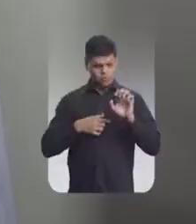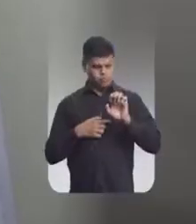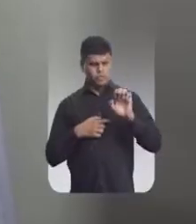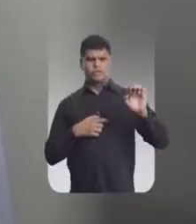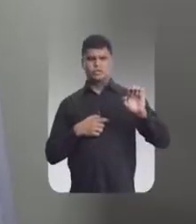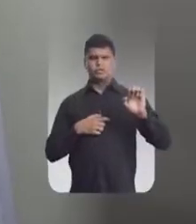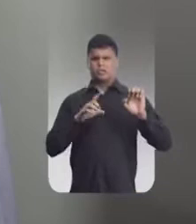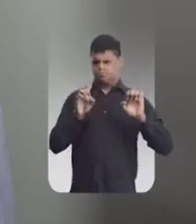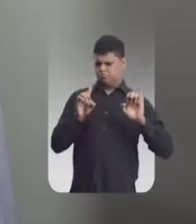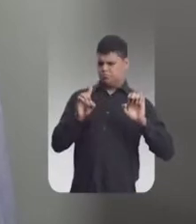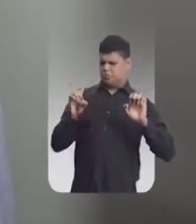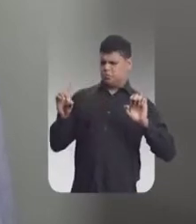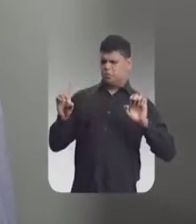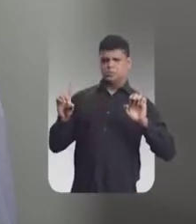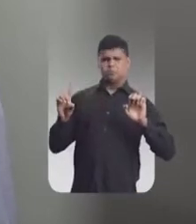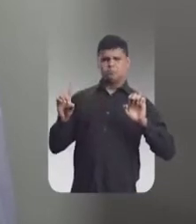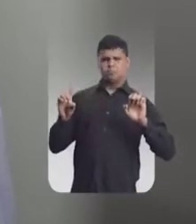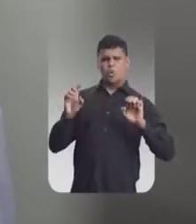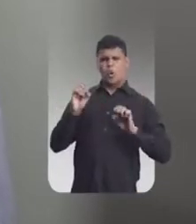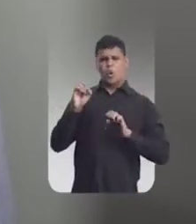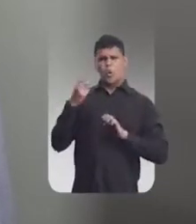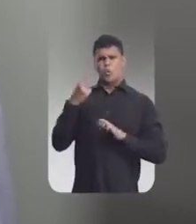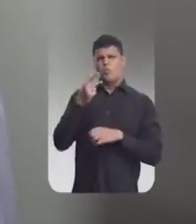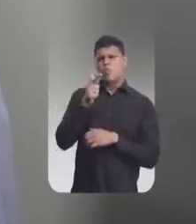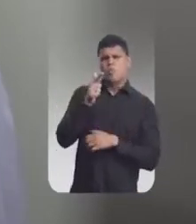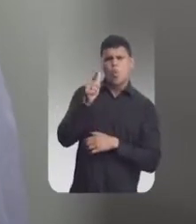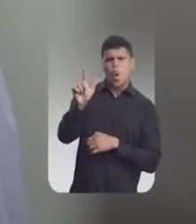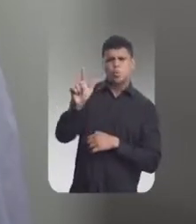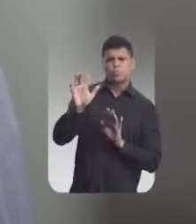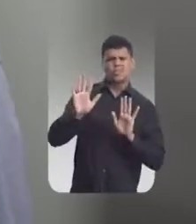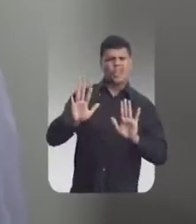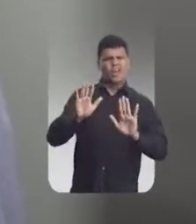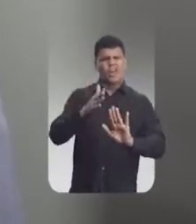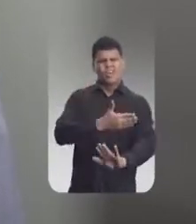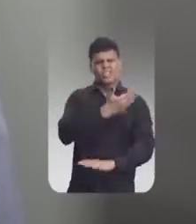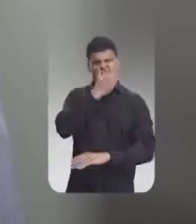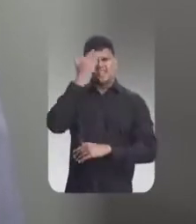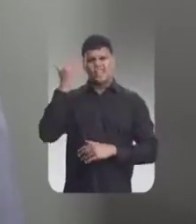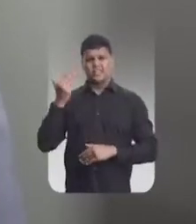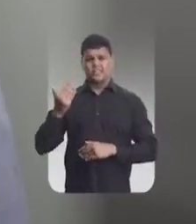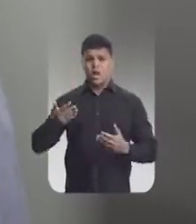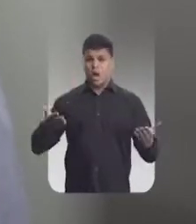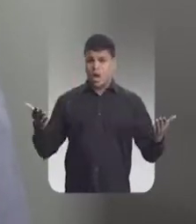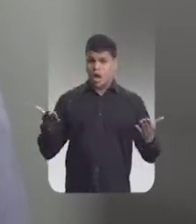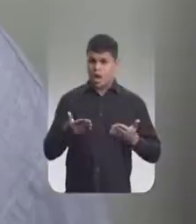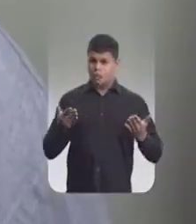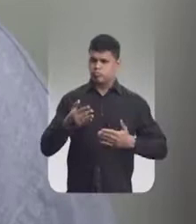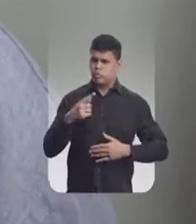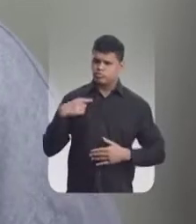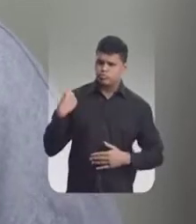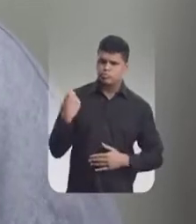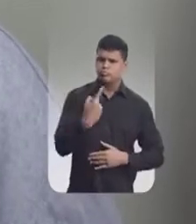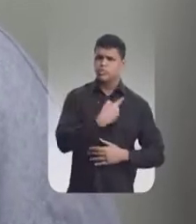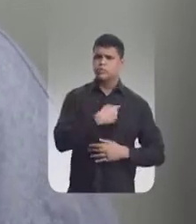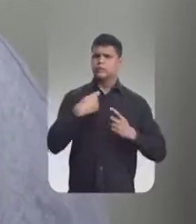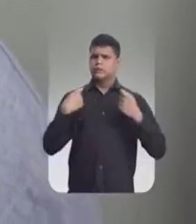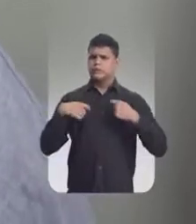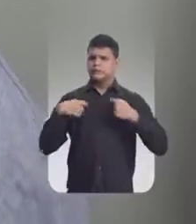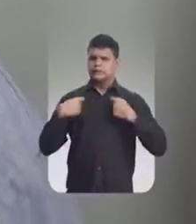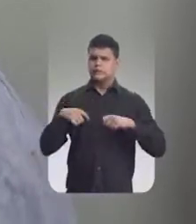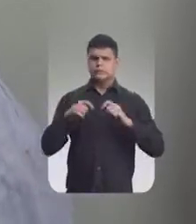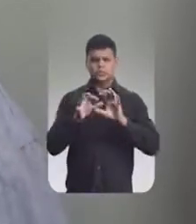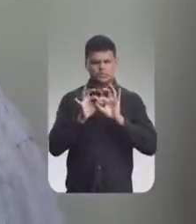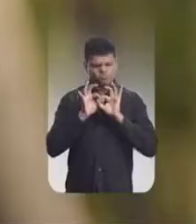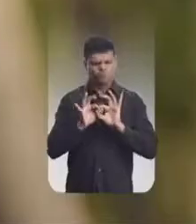Se você é esquerdista, direitista ou qualquer outro ista, esqueça. Esse é o momento de